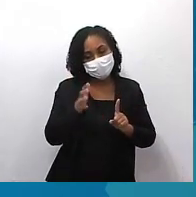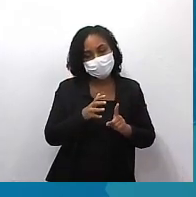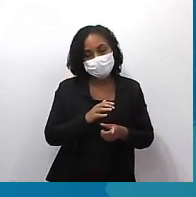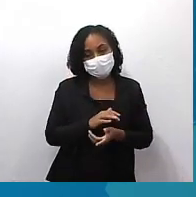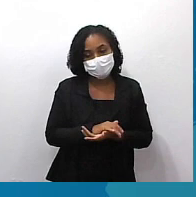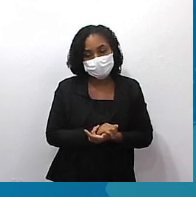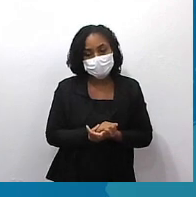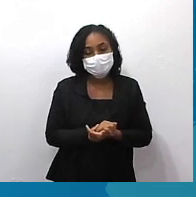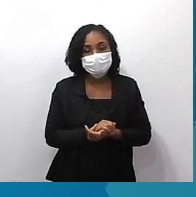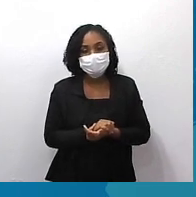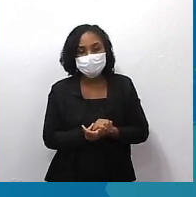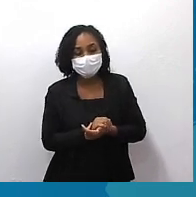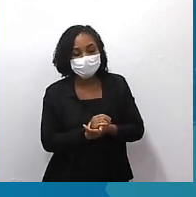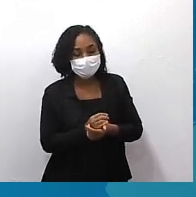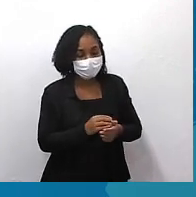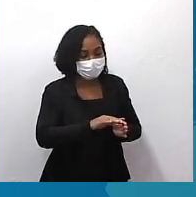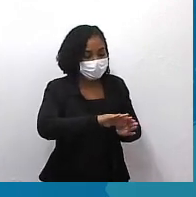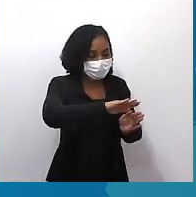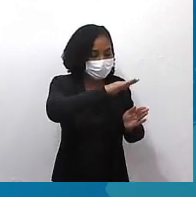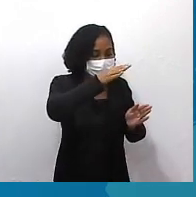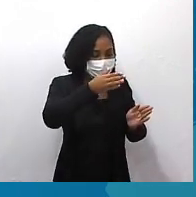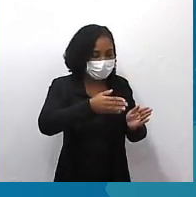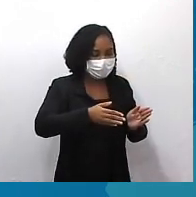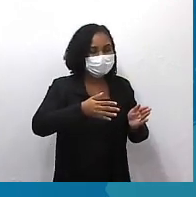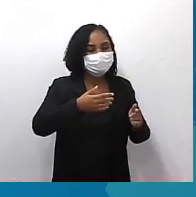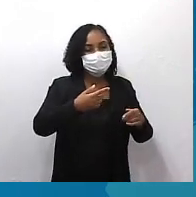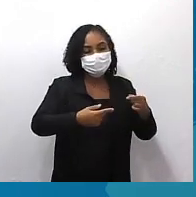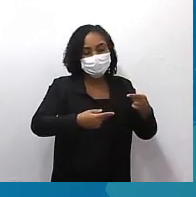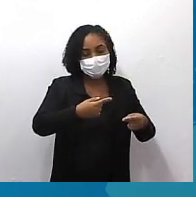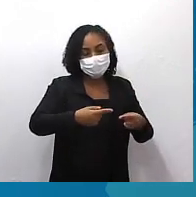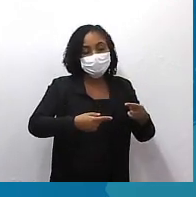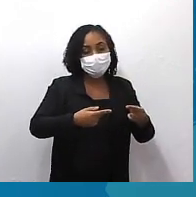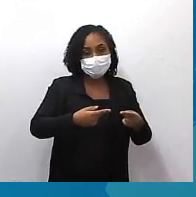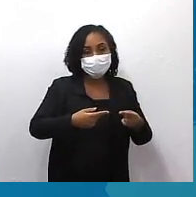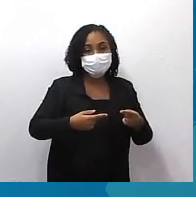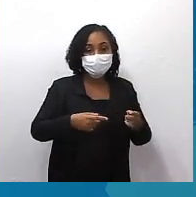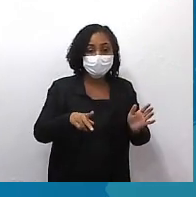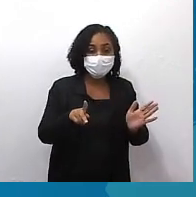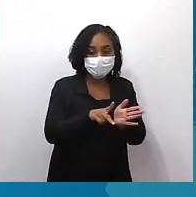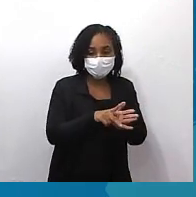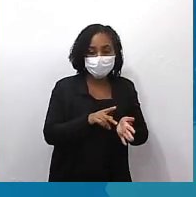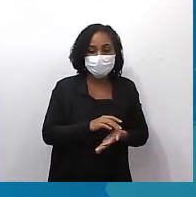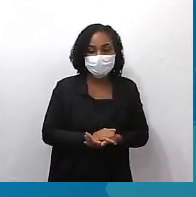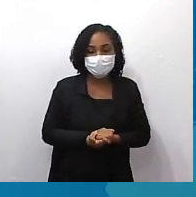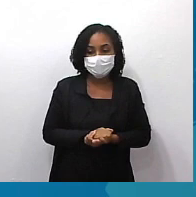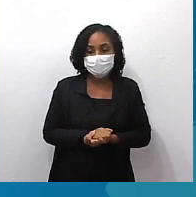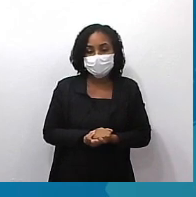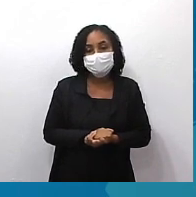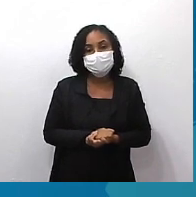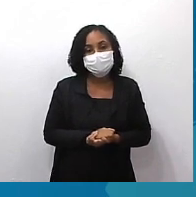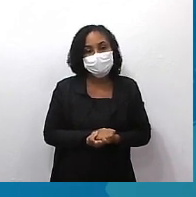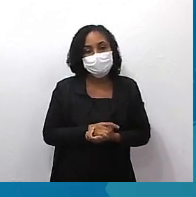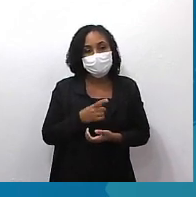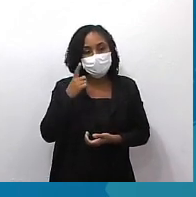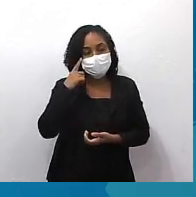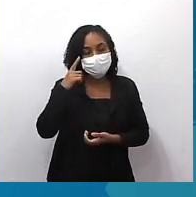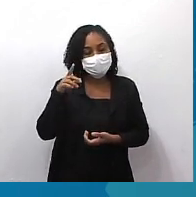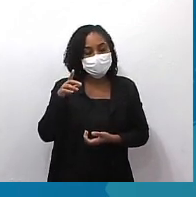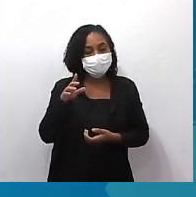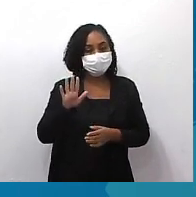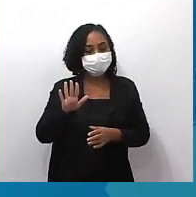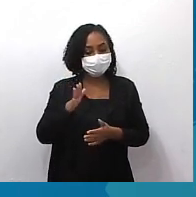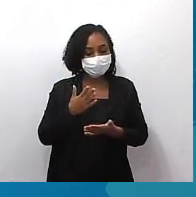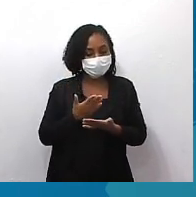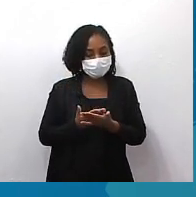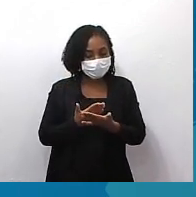a construir ou não construir, né, e foi toda uma polêmica por trás da usina de Belo Monte. Então é bom a gente guardar um tempinho